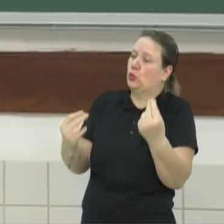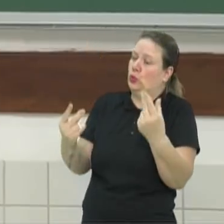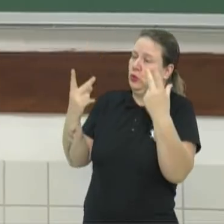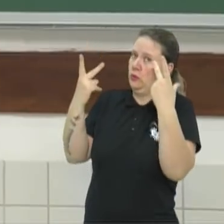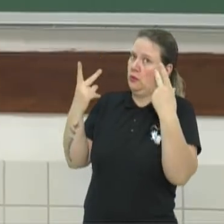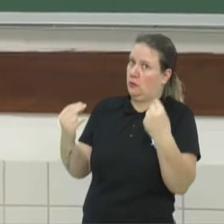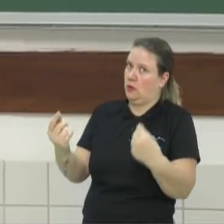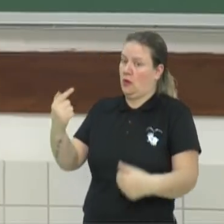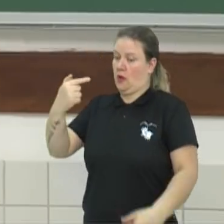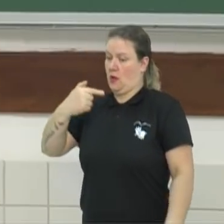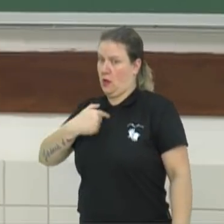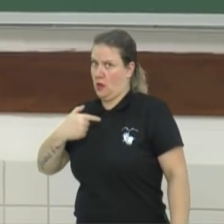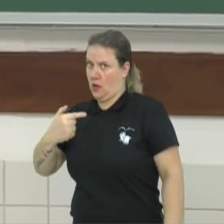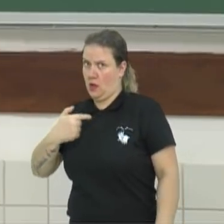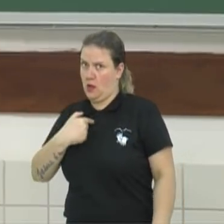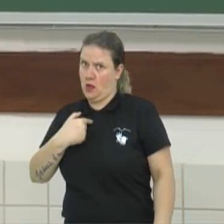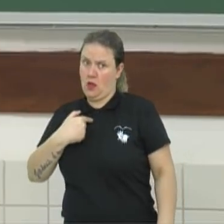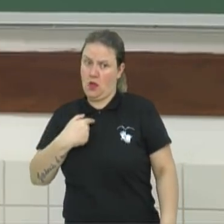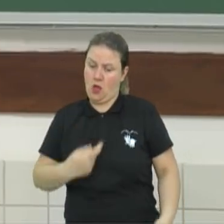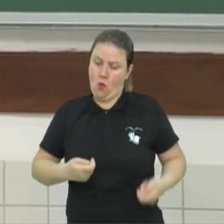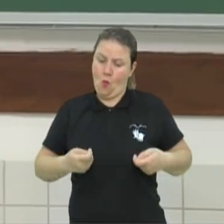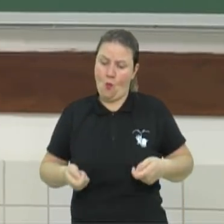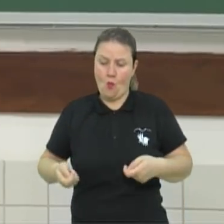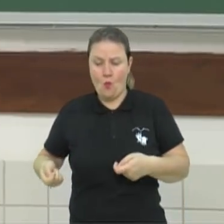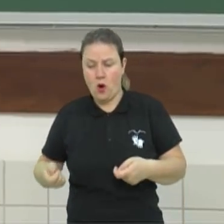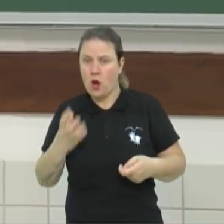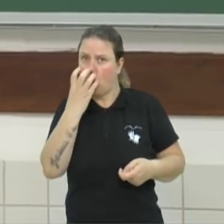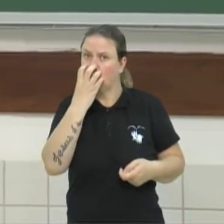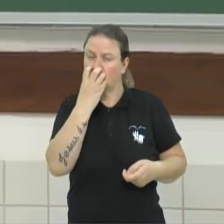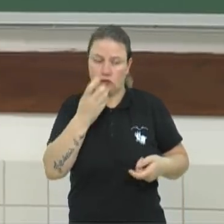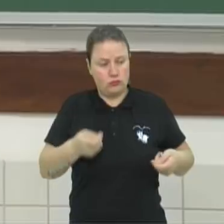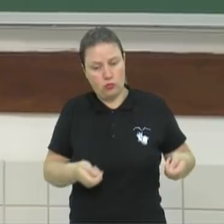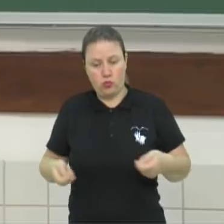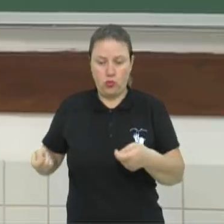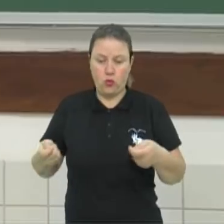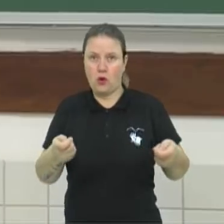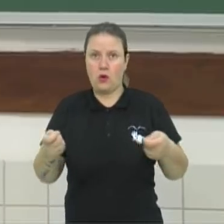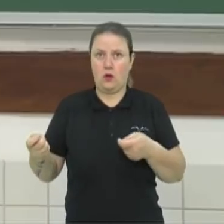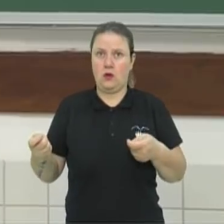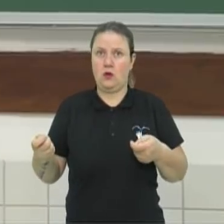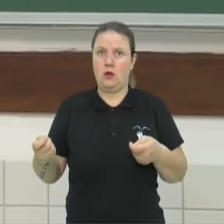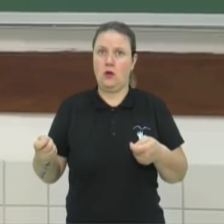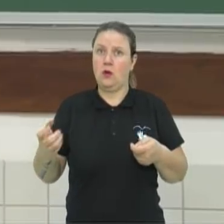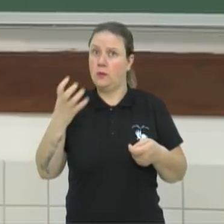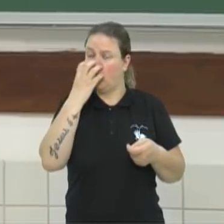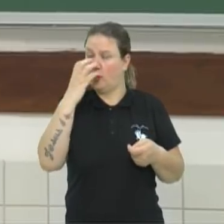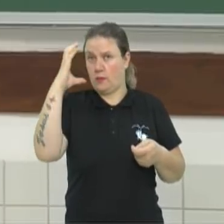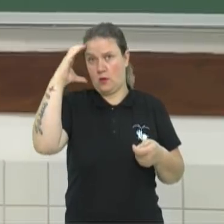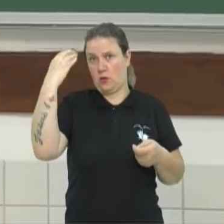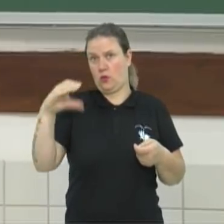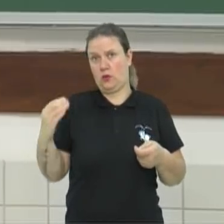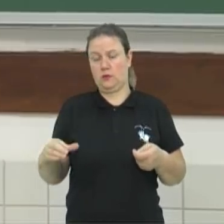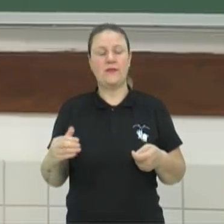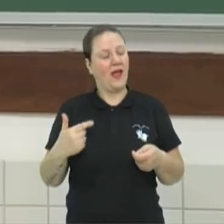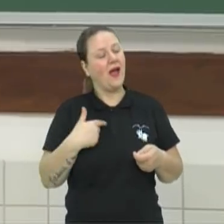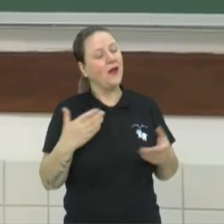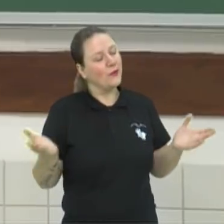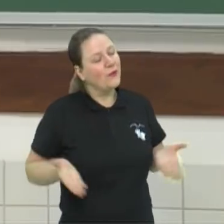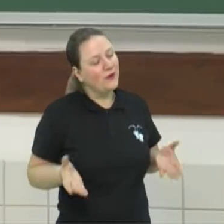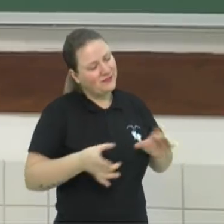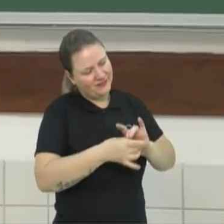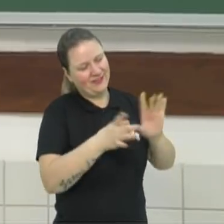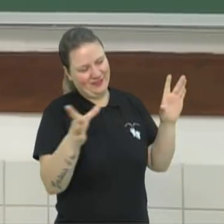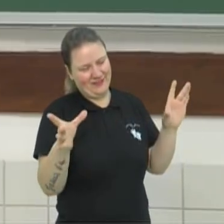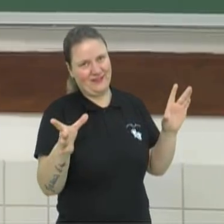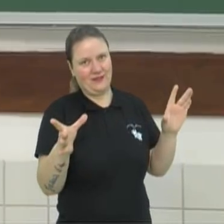não trago os meus cães para Curitiba. Hoje eu fiz uma concessão. Hoje eu deixei eles virem porque eu vou para